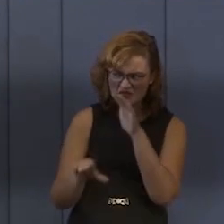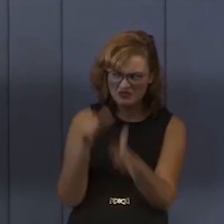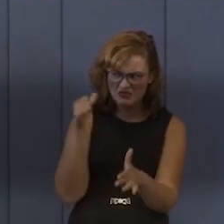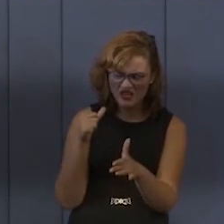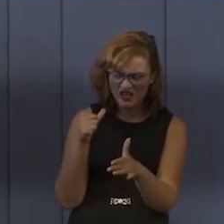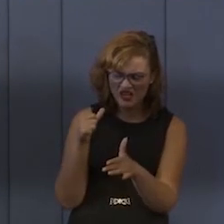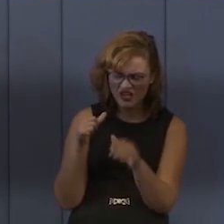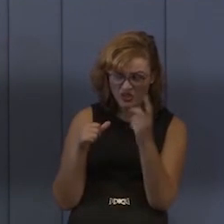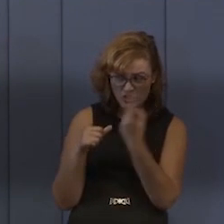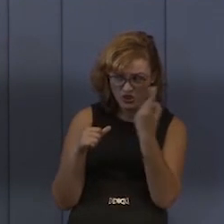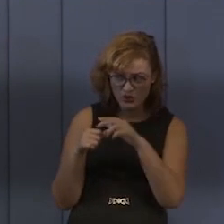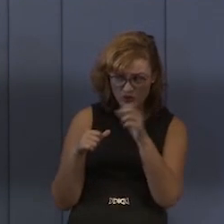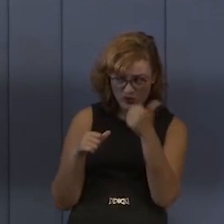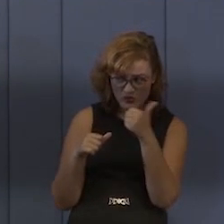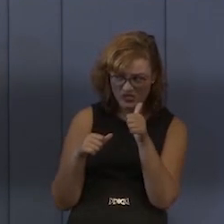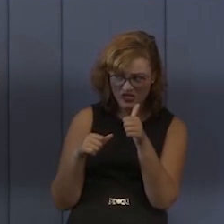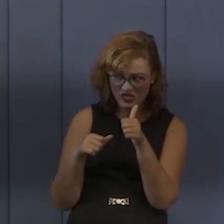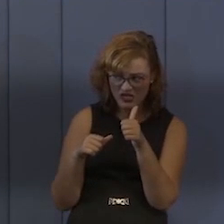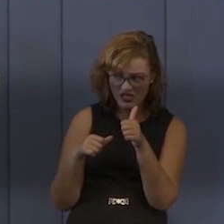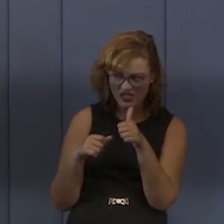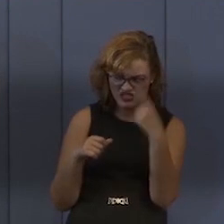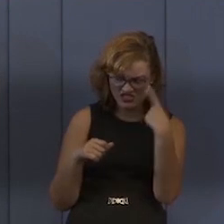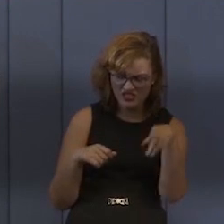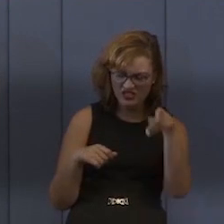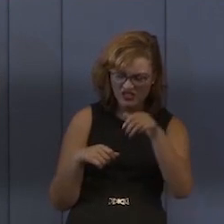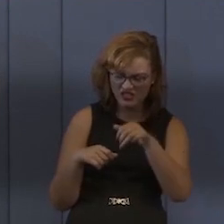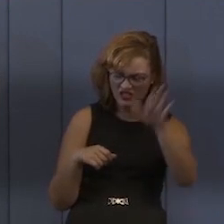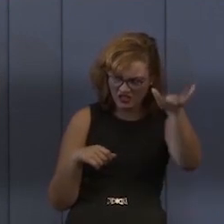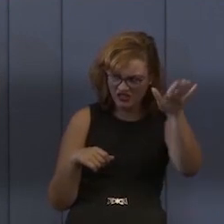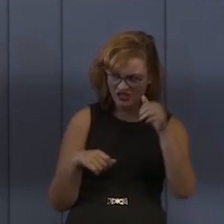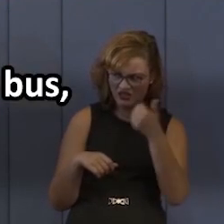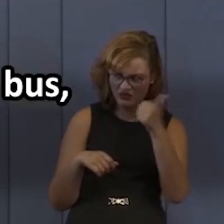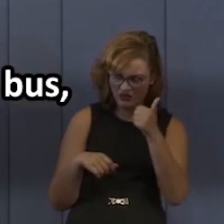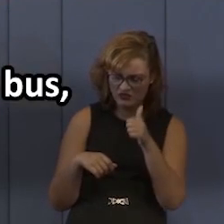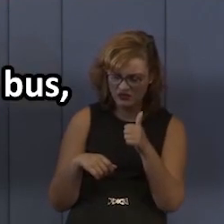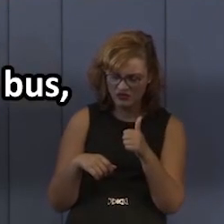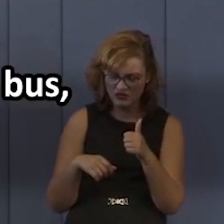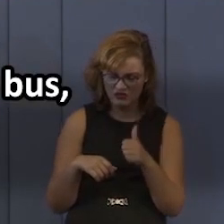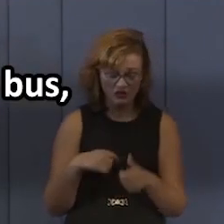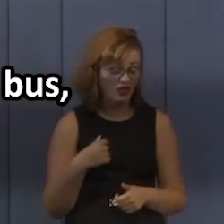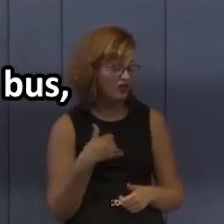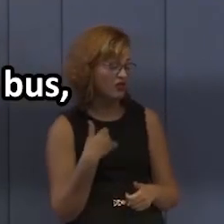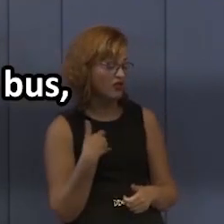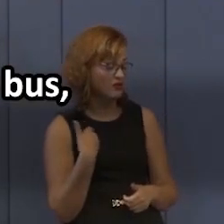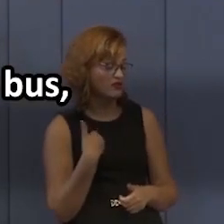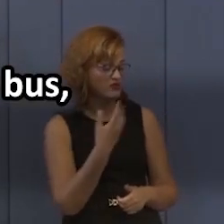abriu o olho assim, 11? Primeira vez que você pegou ônibus sozinho? Assim, de ir no ponto,